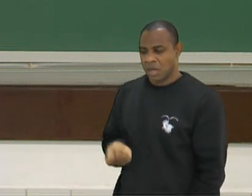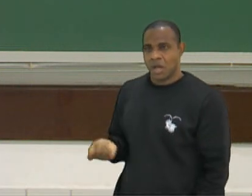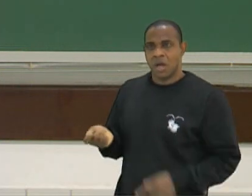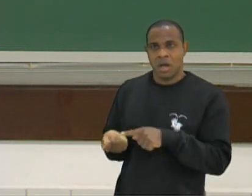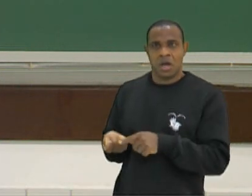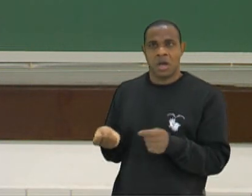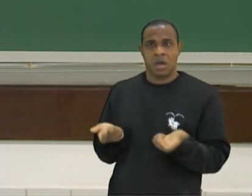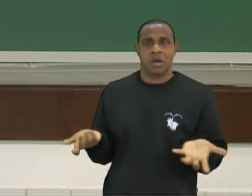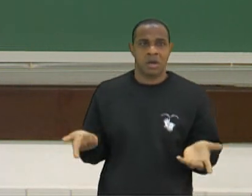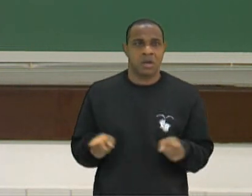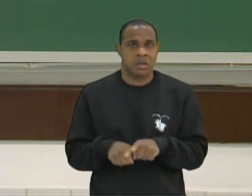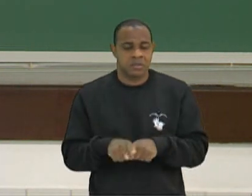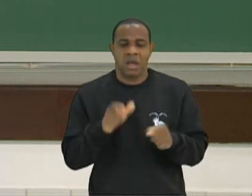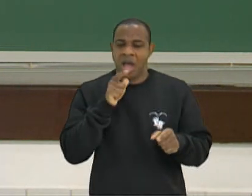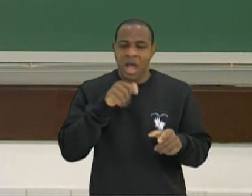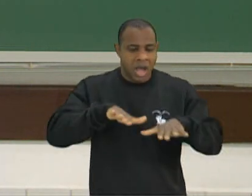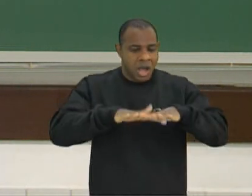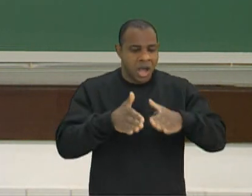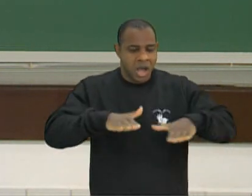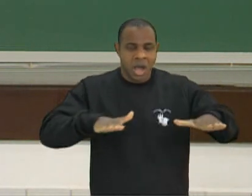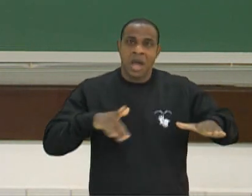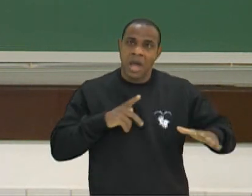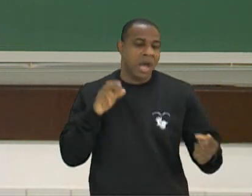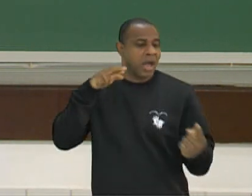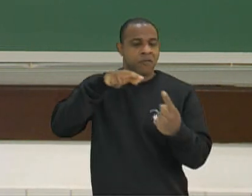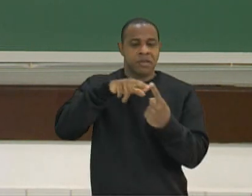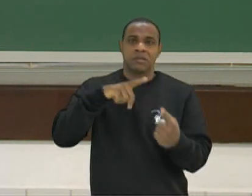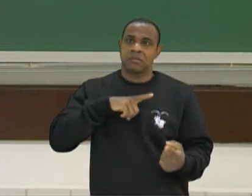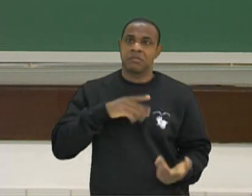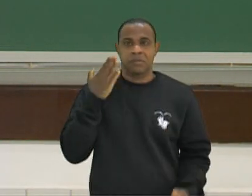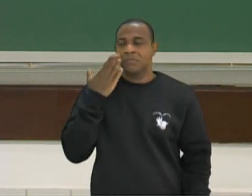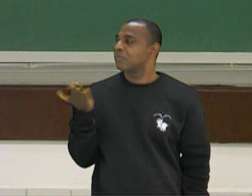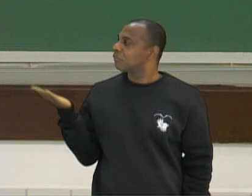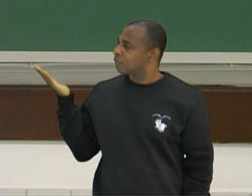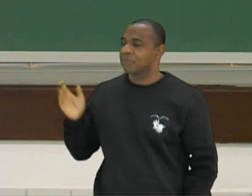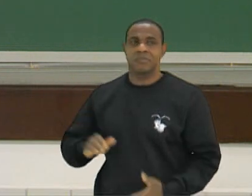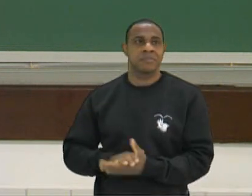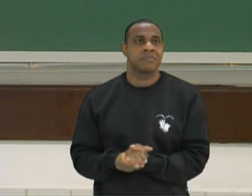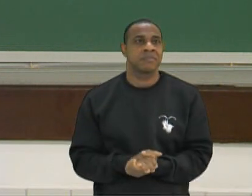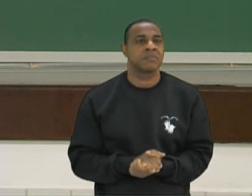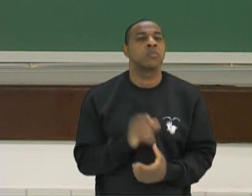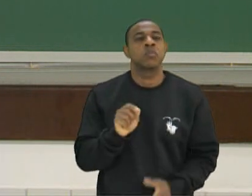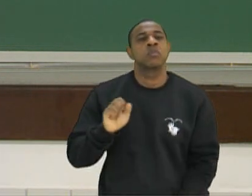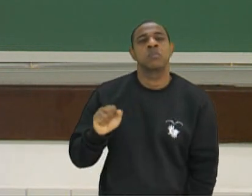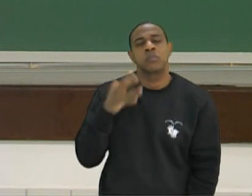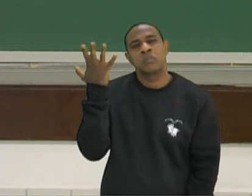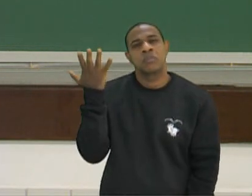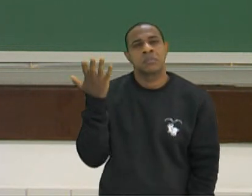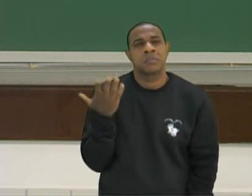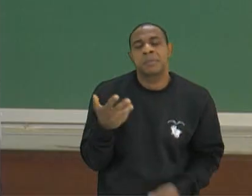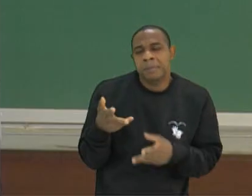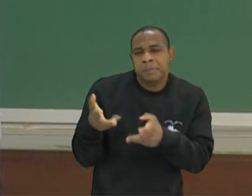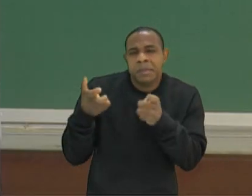caso, a superfície da água, então é a referência que temos, certo? Então, o que acontece? Que podemos perceber na imagem,